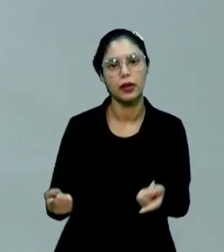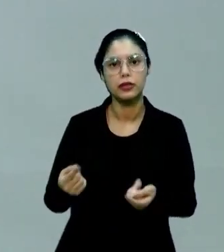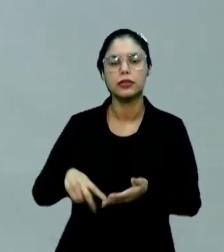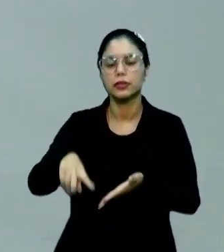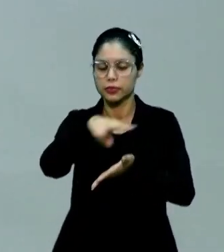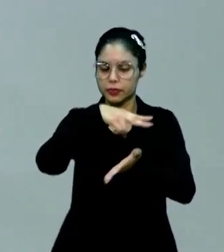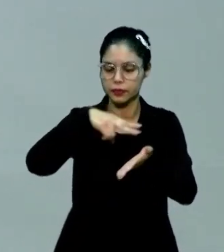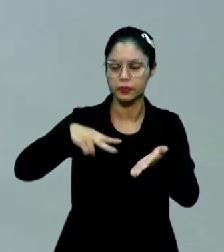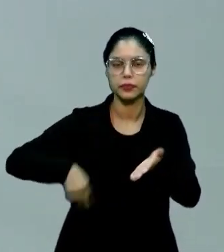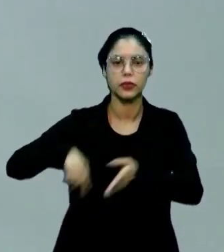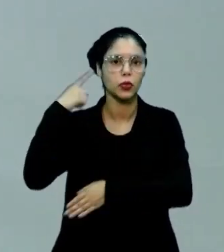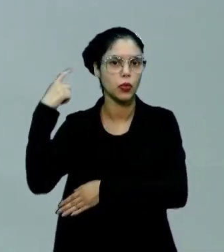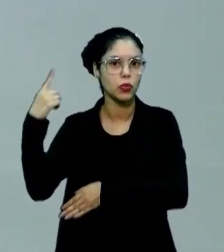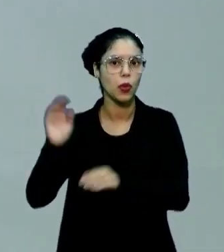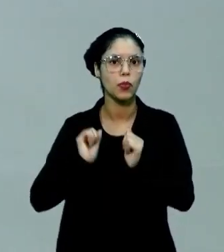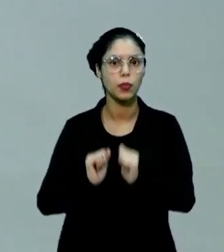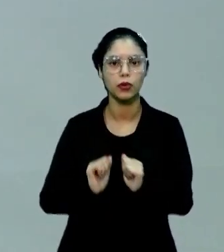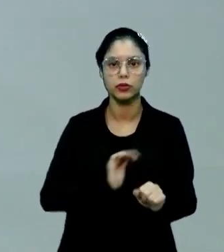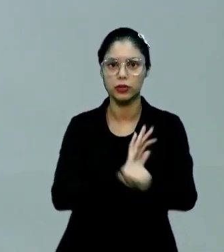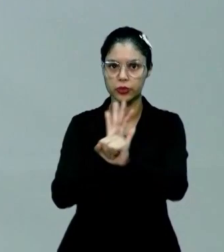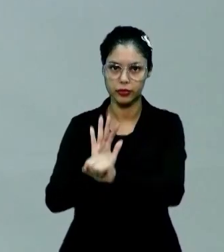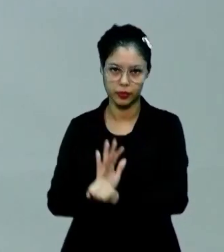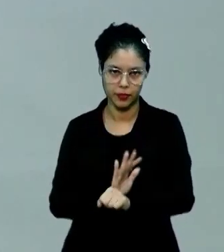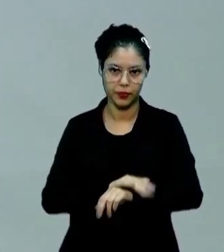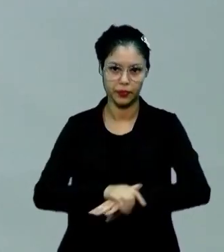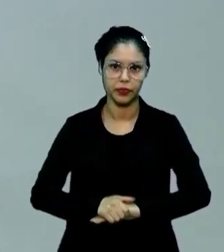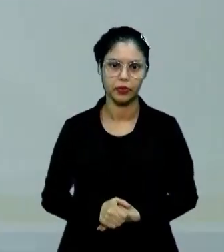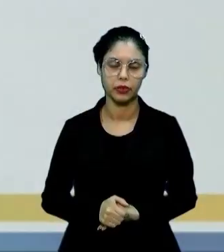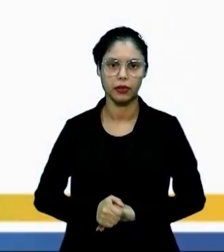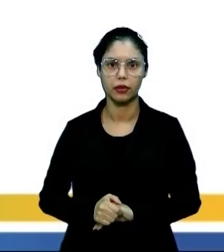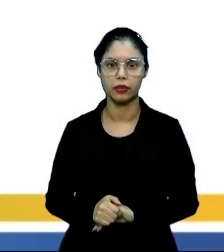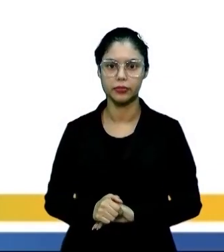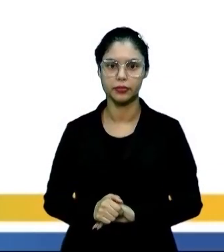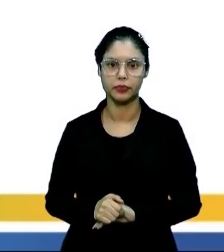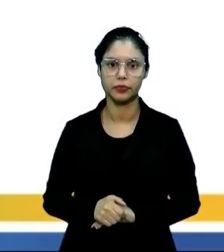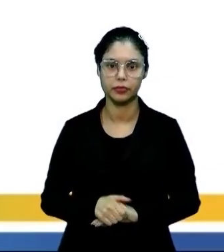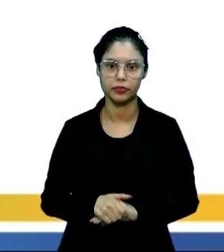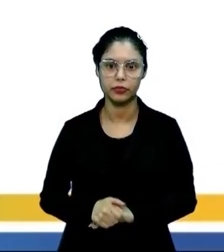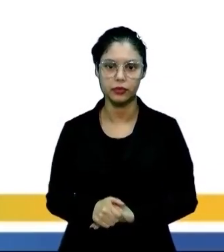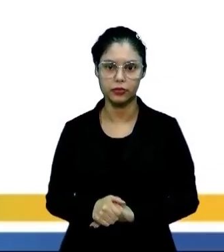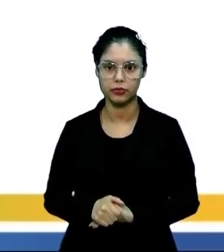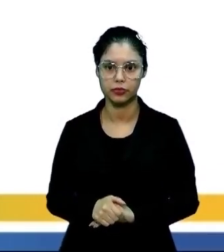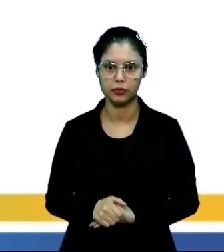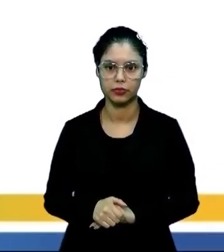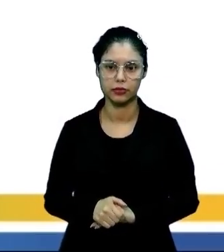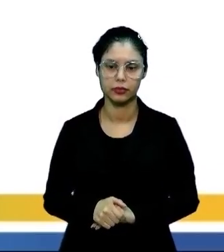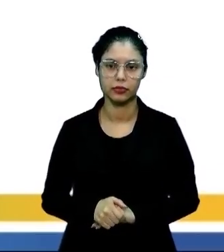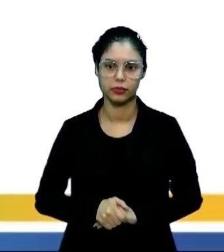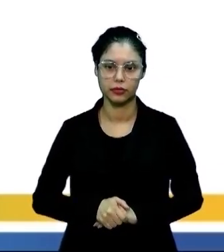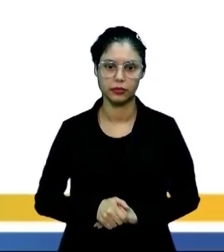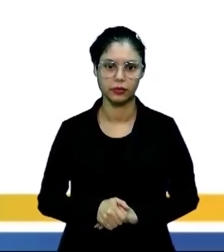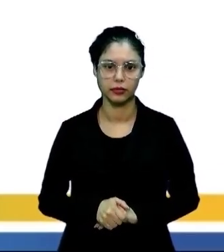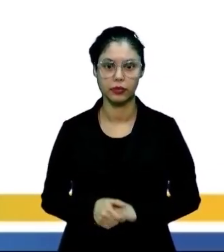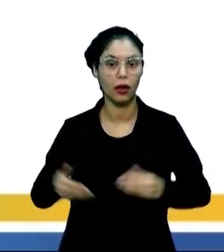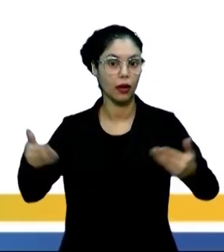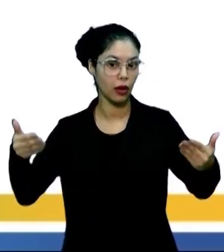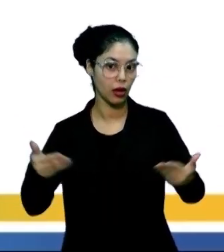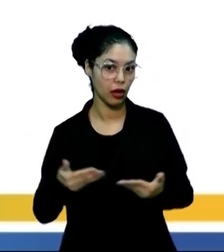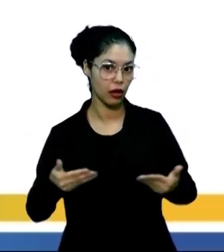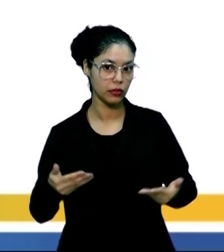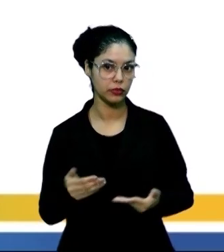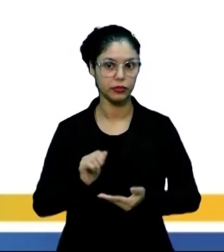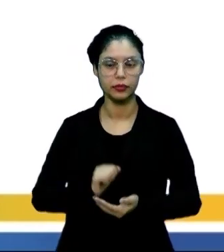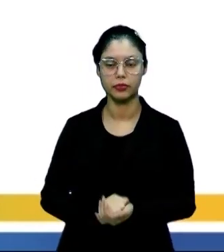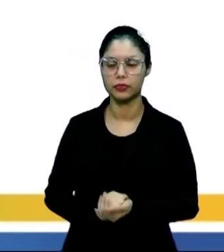da aliteração e dos sons, ela pode ajudar no poema nesse sentido, ok? Vamos agora ler